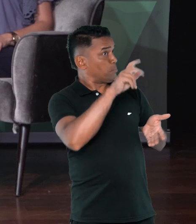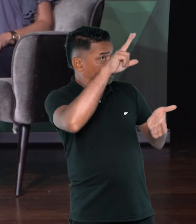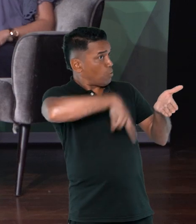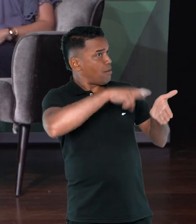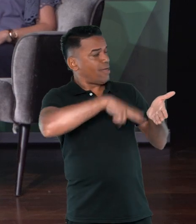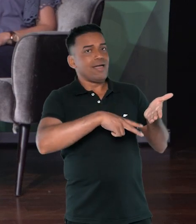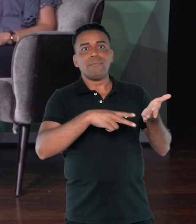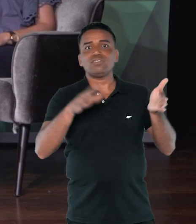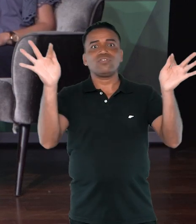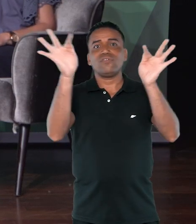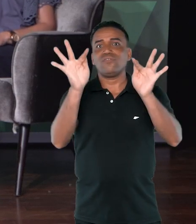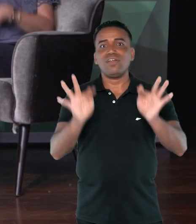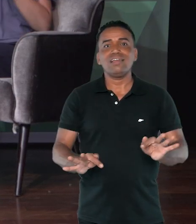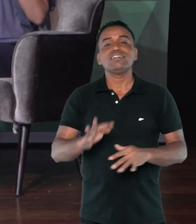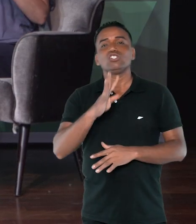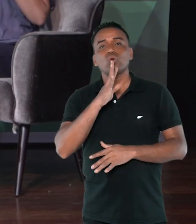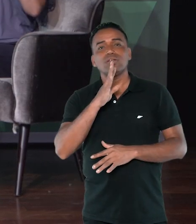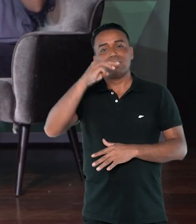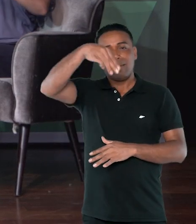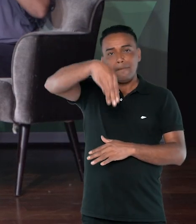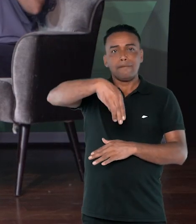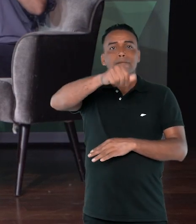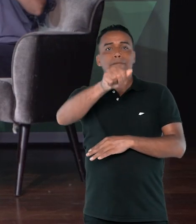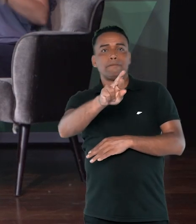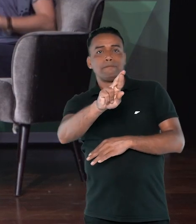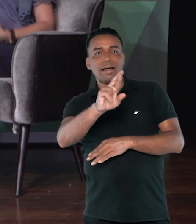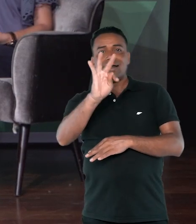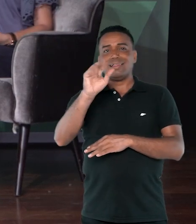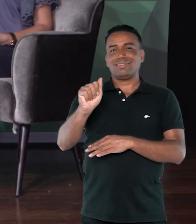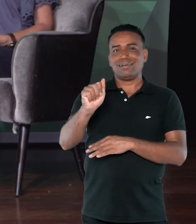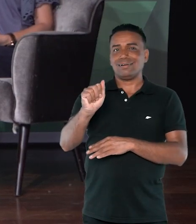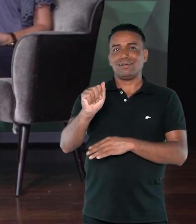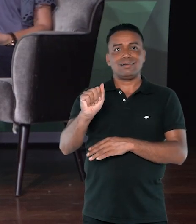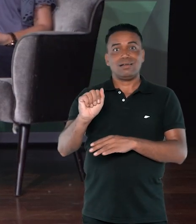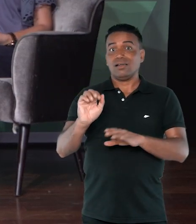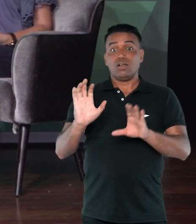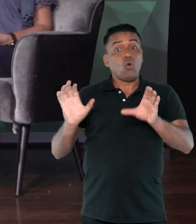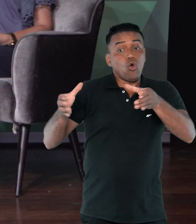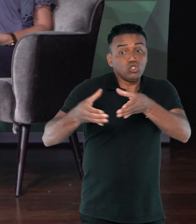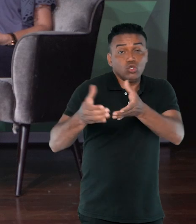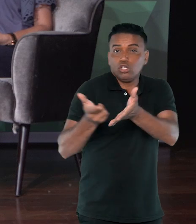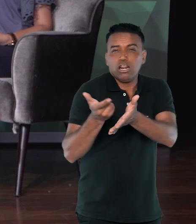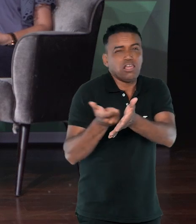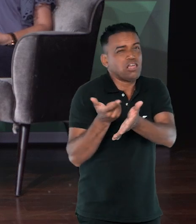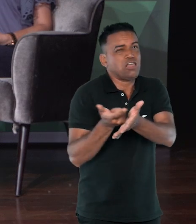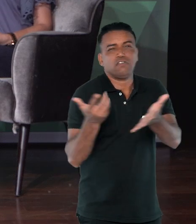psicóloga. Ela, eu devo ser um pouco mesmo, porque ela fala muito, né, à luz da psicologia, dos sentimentos,